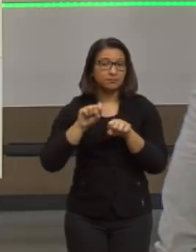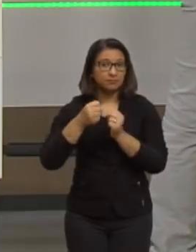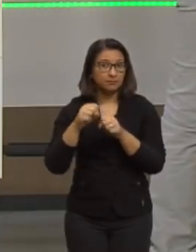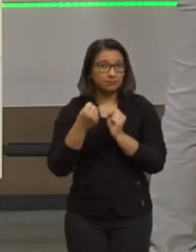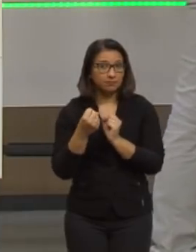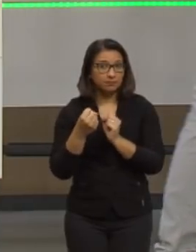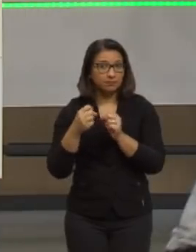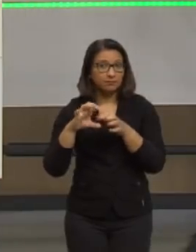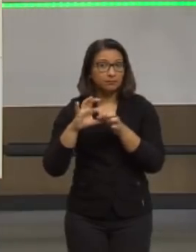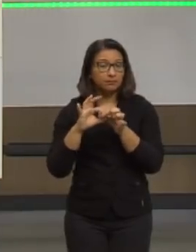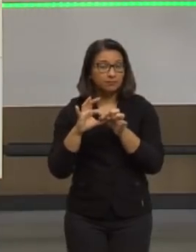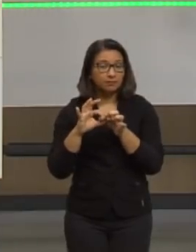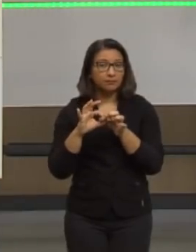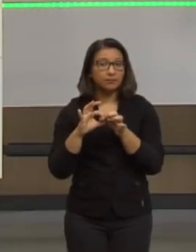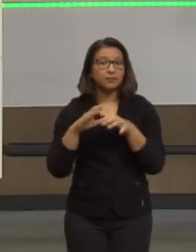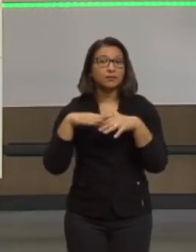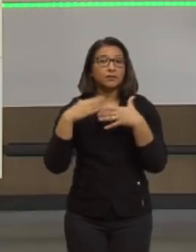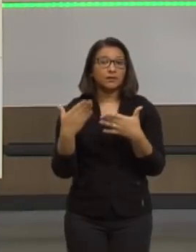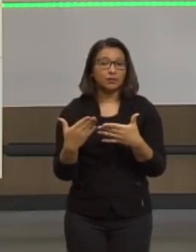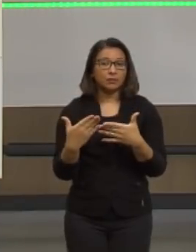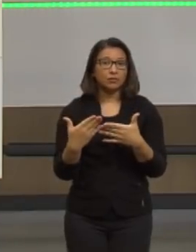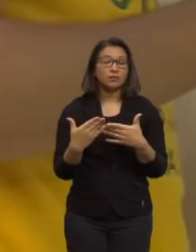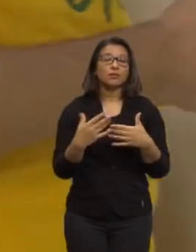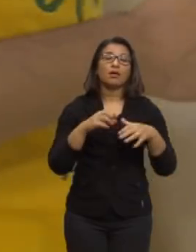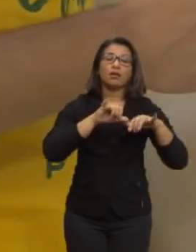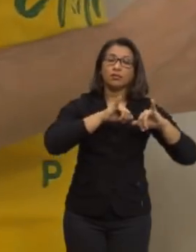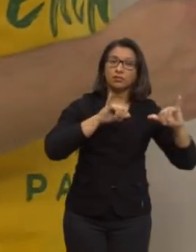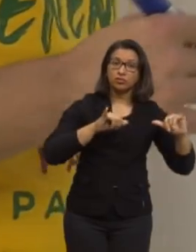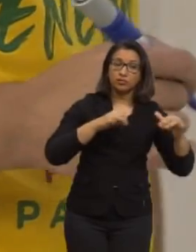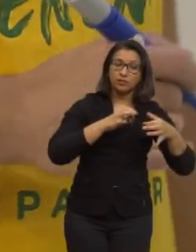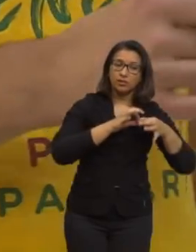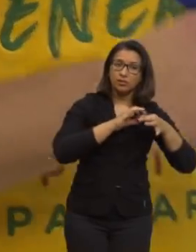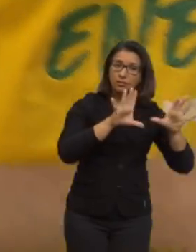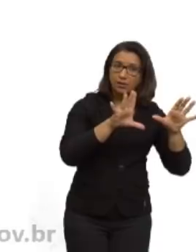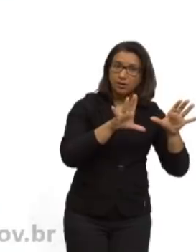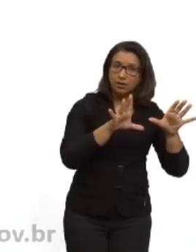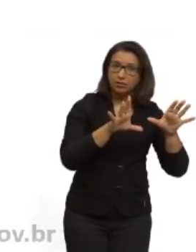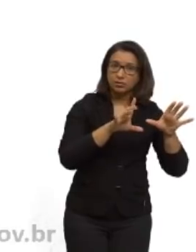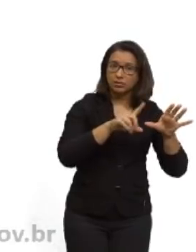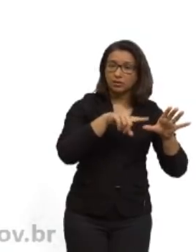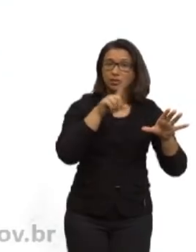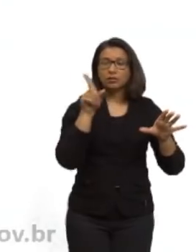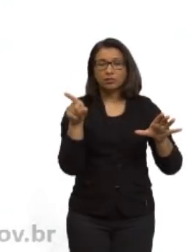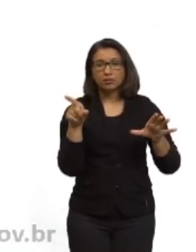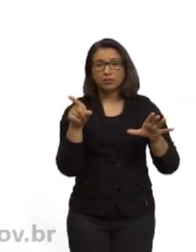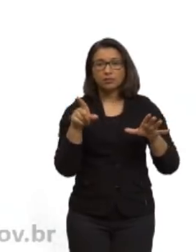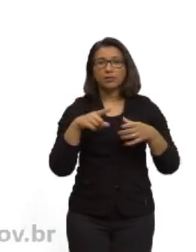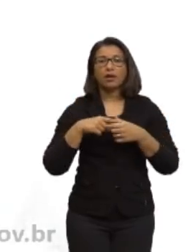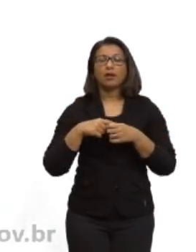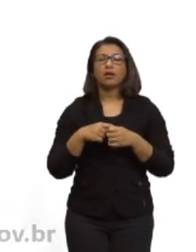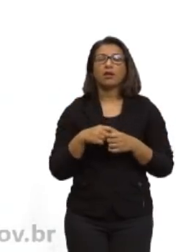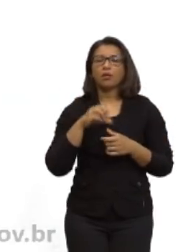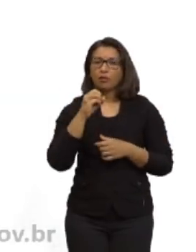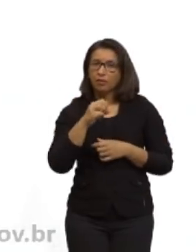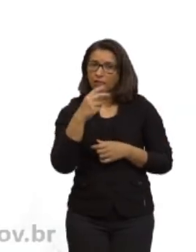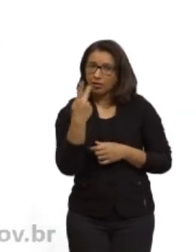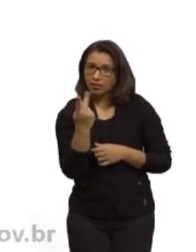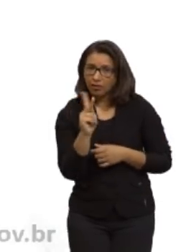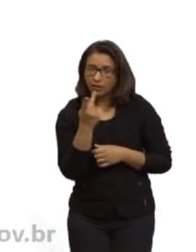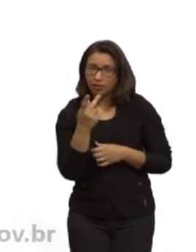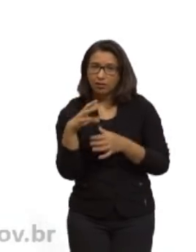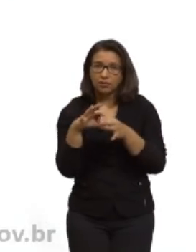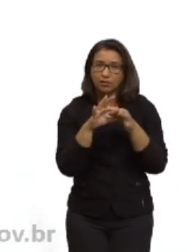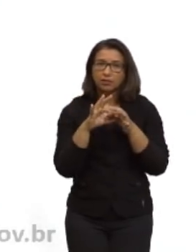quebrar as ligações e aqui aí que vai ser liberada por cada ligação olga cadê ligação